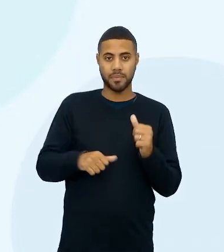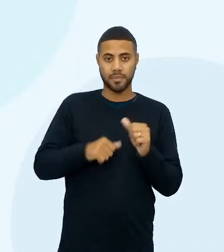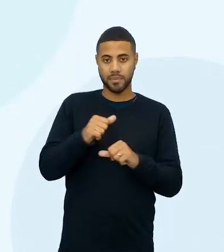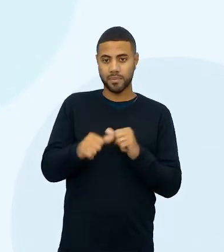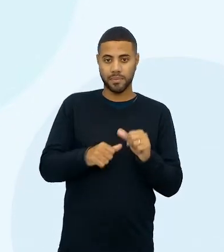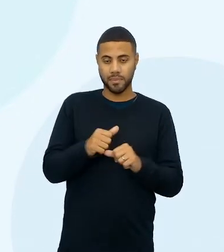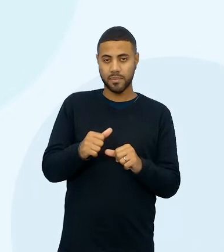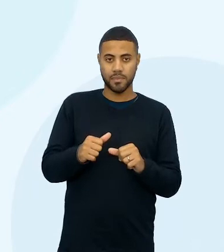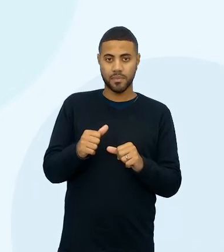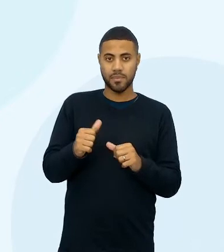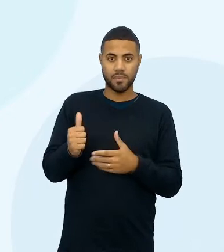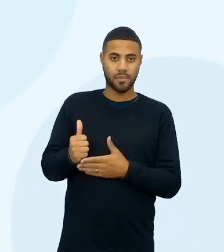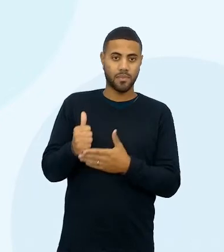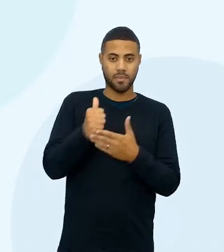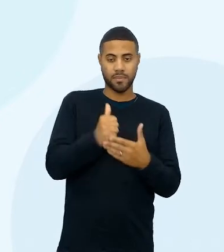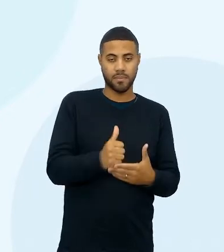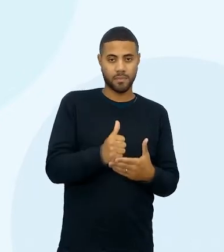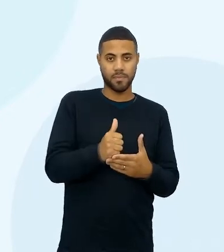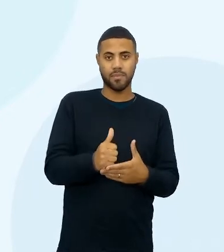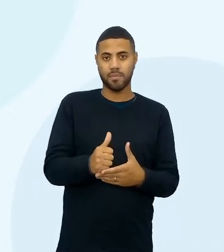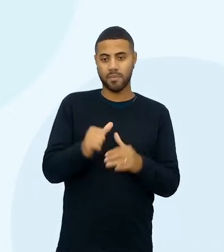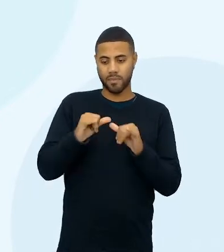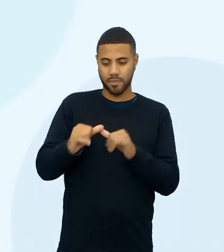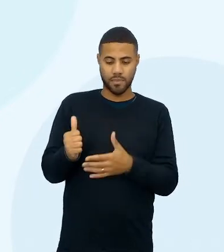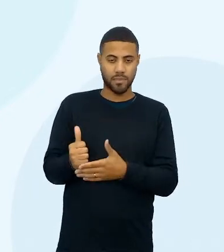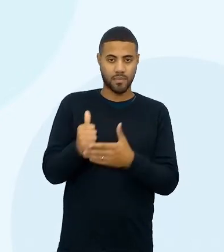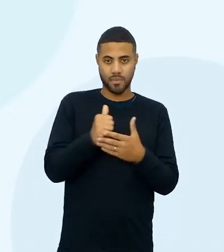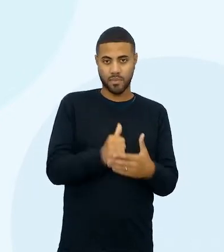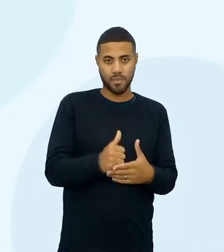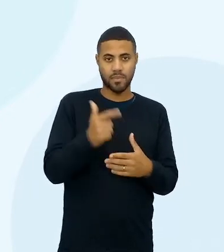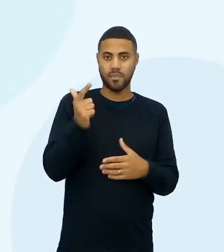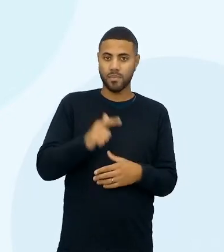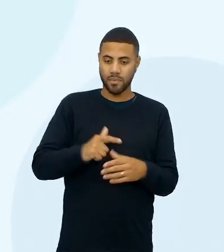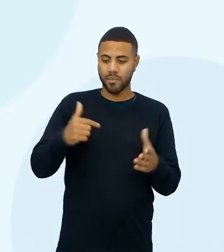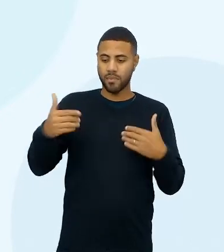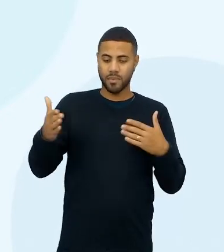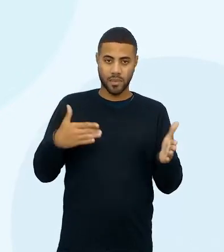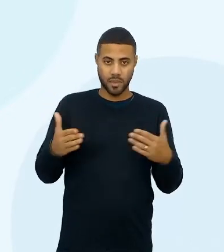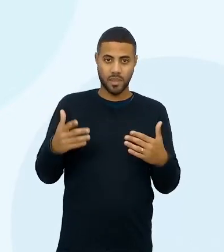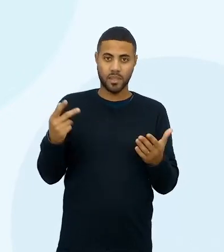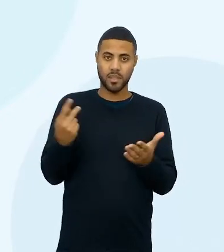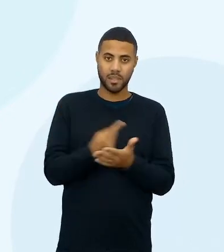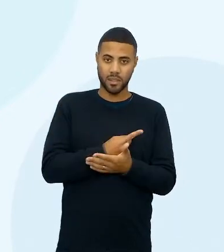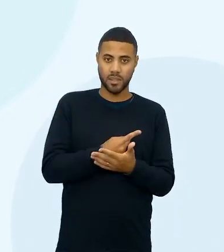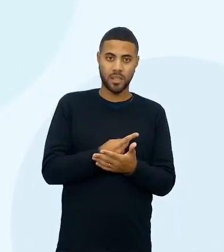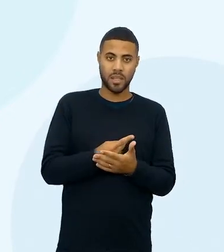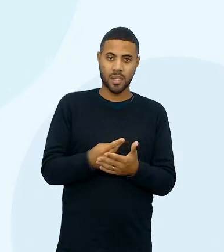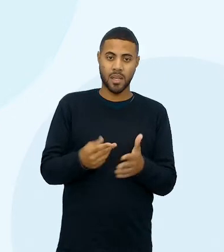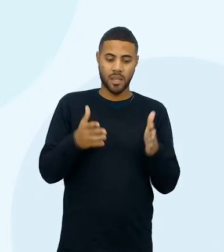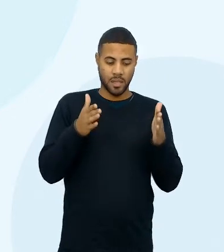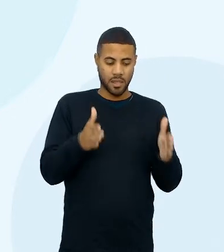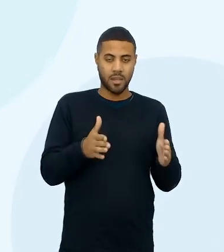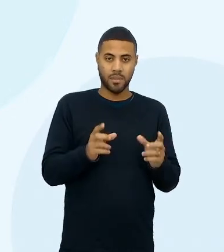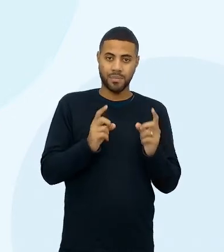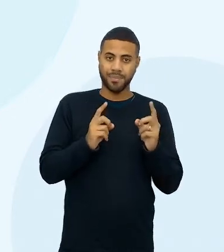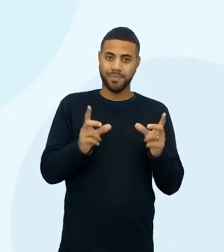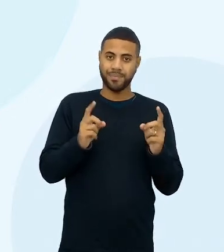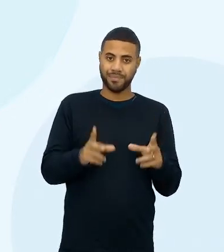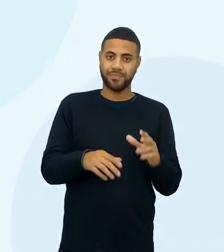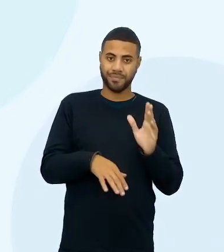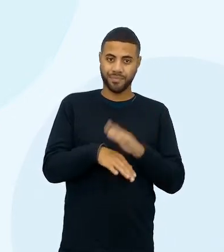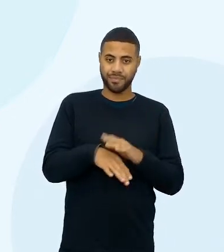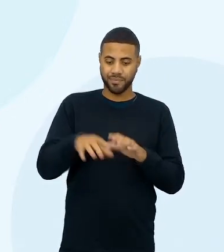até o seu estabelecimento. Então, novo desperdício, machuca de novo essa hortaliça, até chegar ali na banca para venda